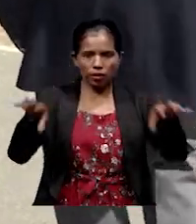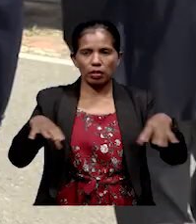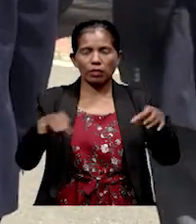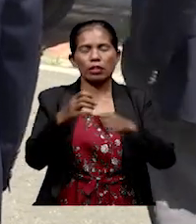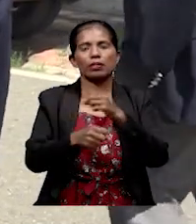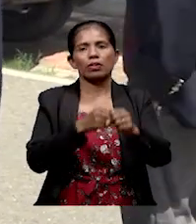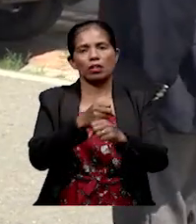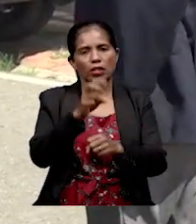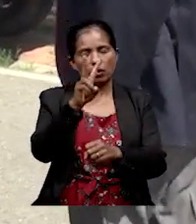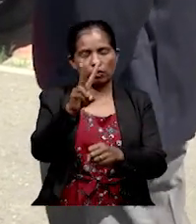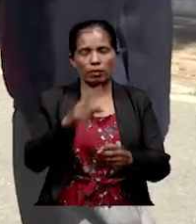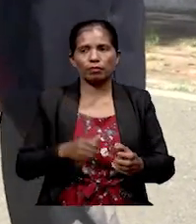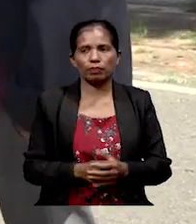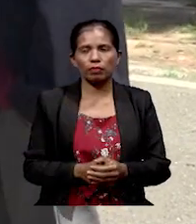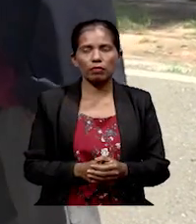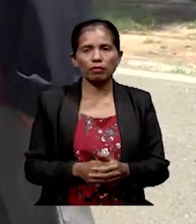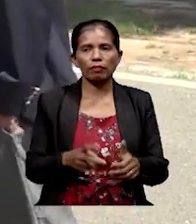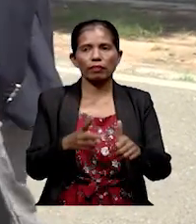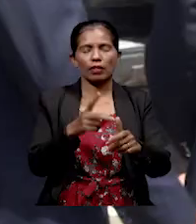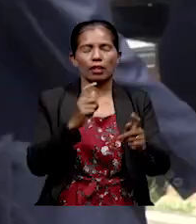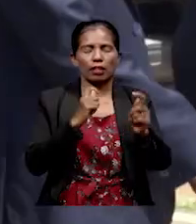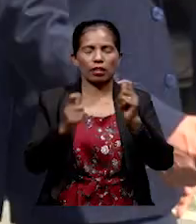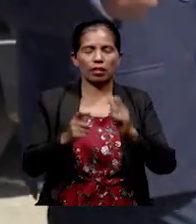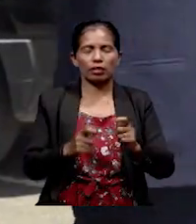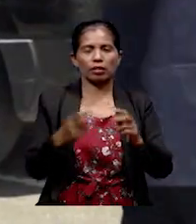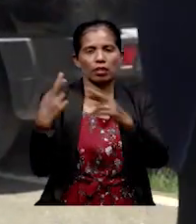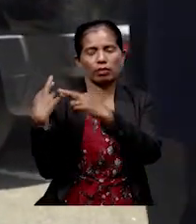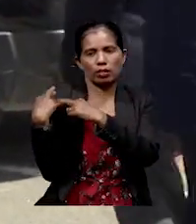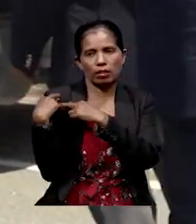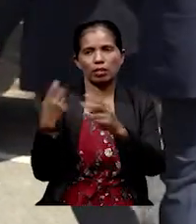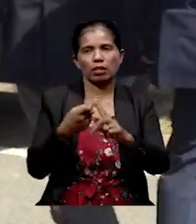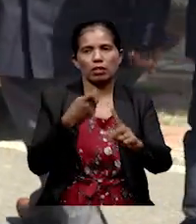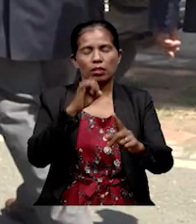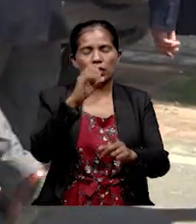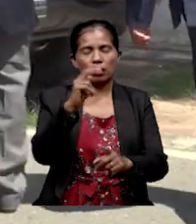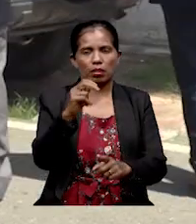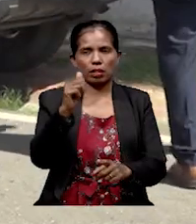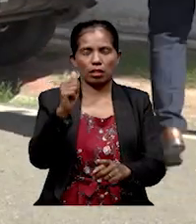ruam. Enquanto visa no ticket avião para mai, se responsabiliza o Encanto